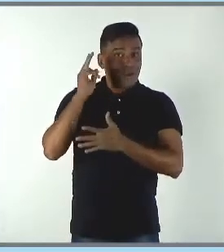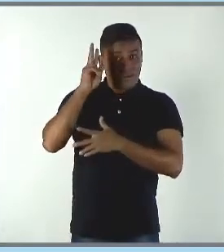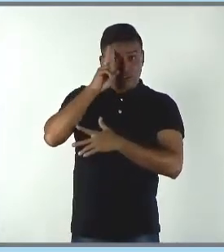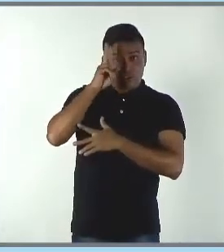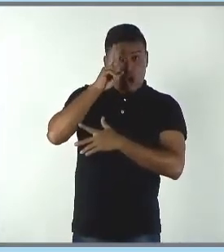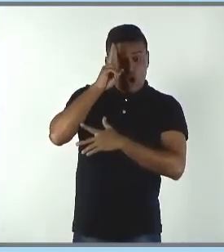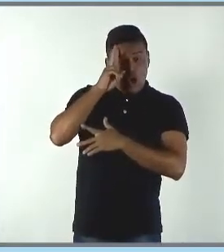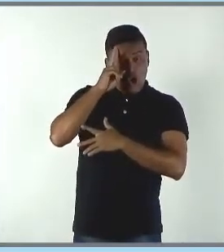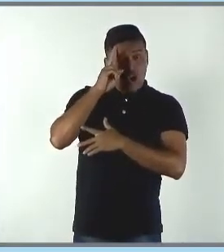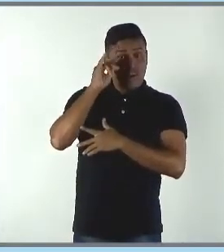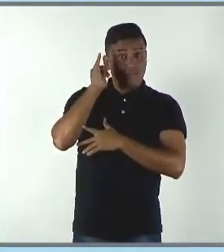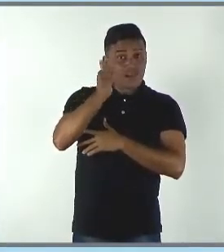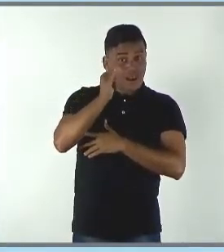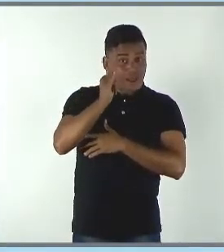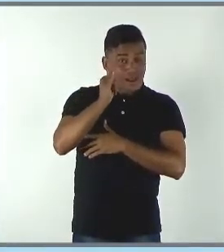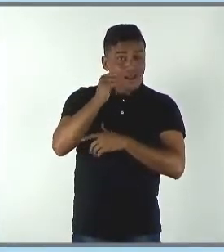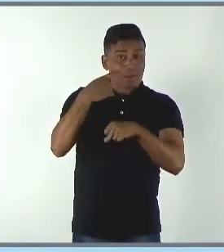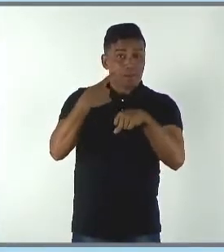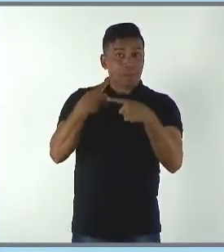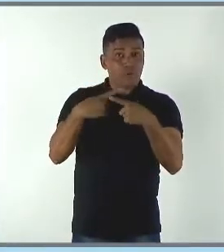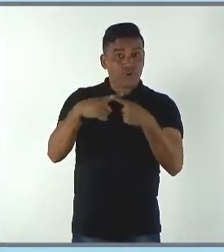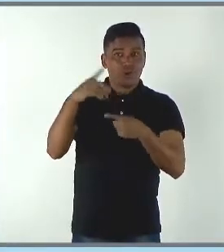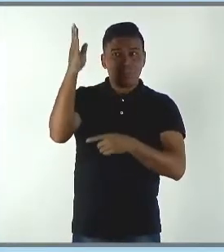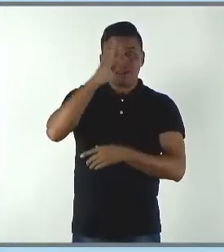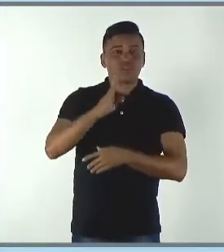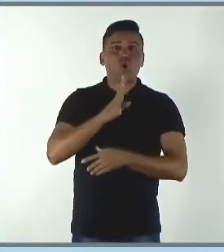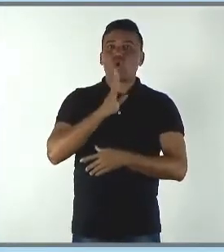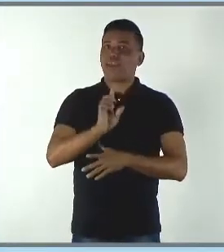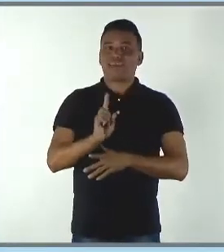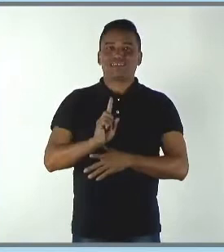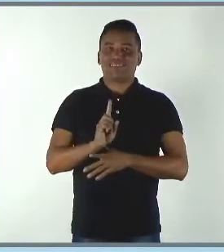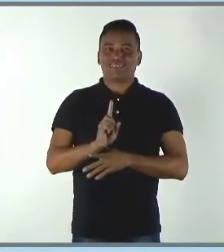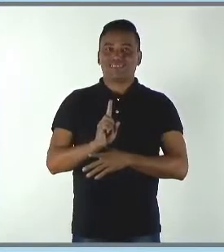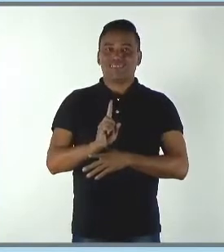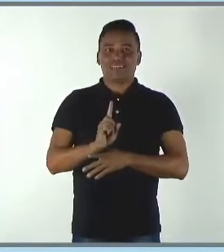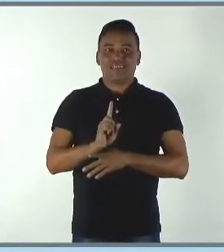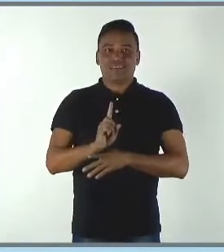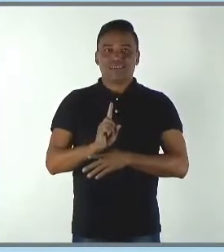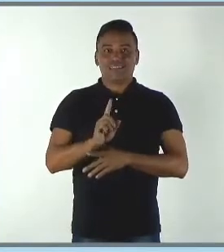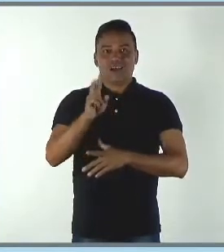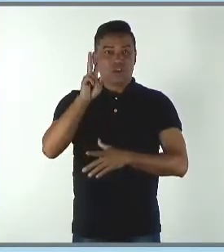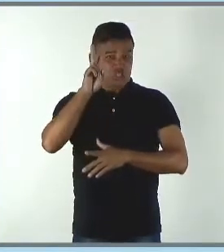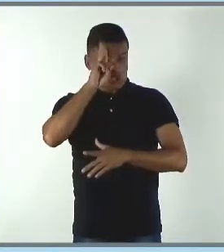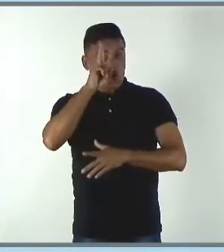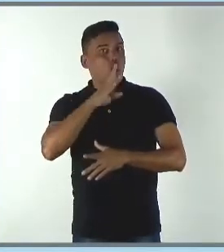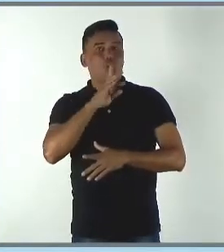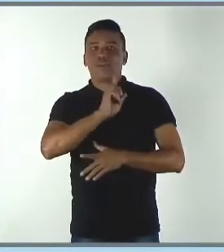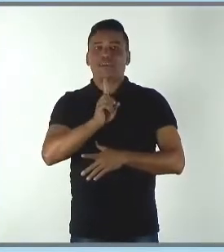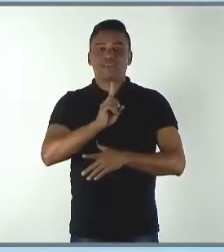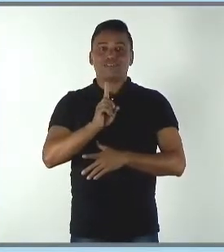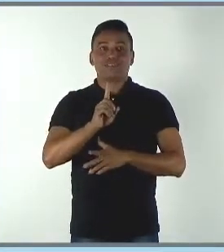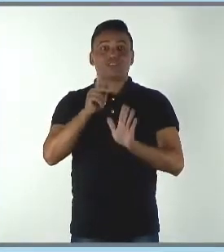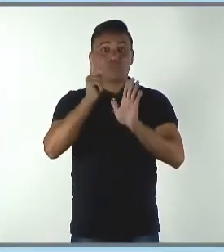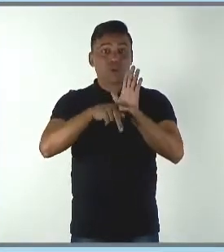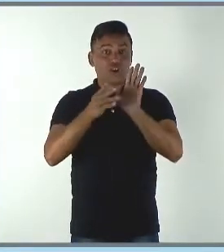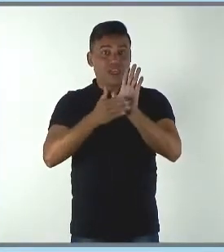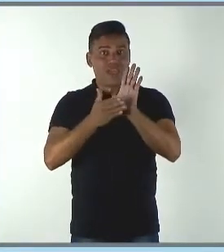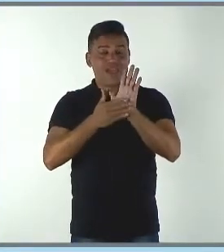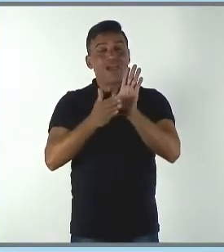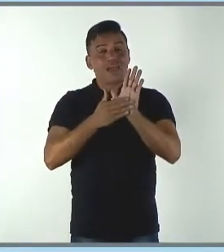não conhece. Essa história eu não conhecia. Então, há um projeto pedagógico na editora que é muito